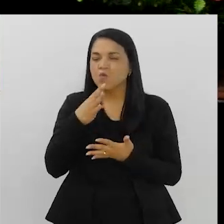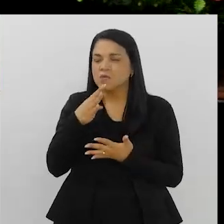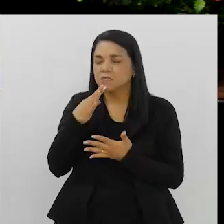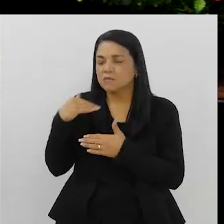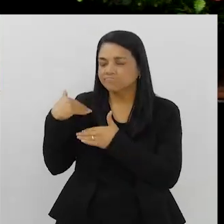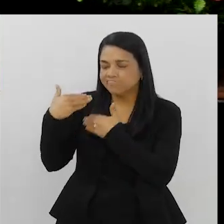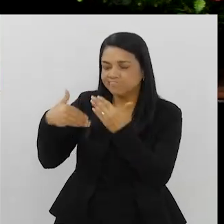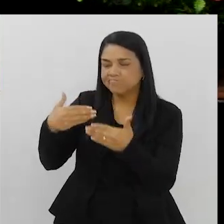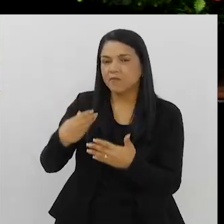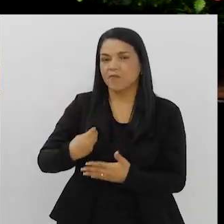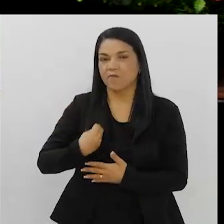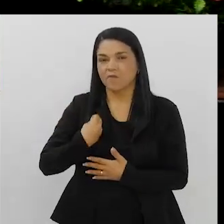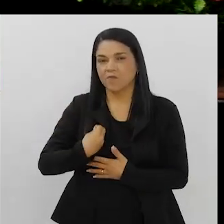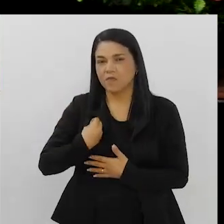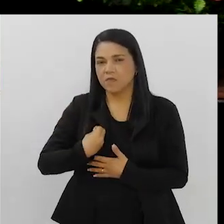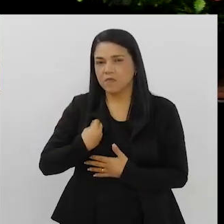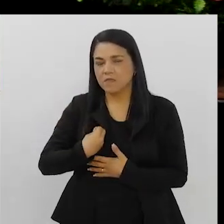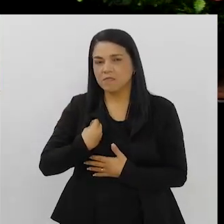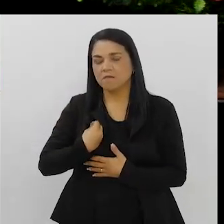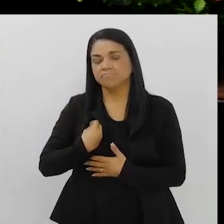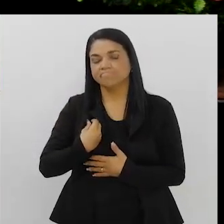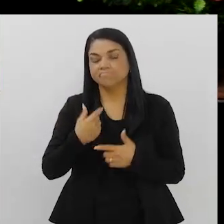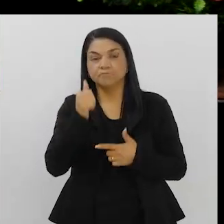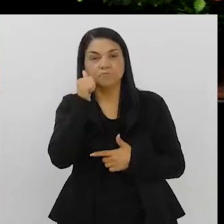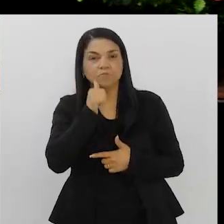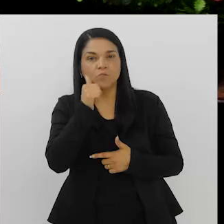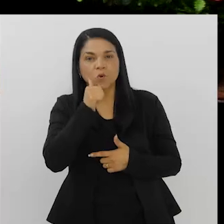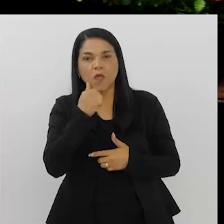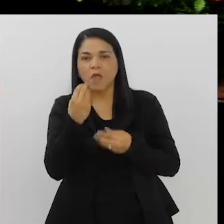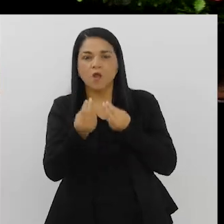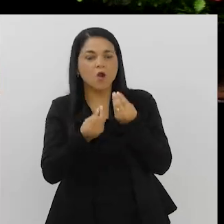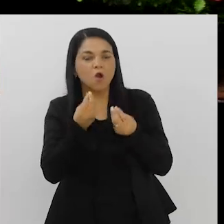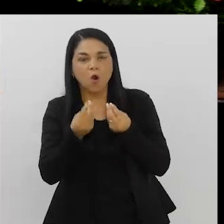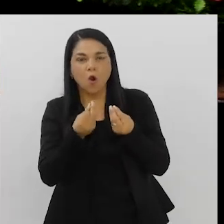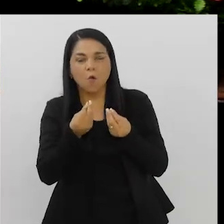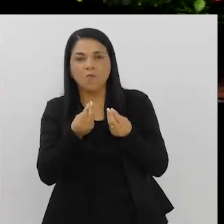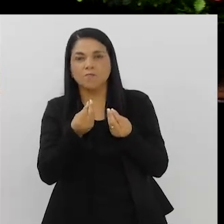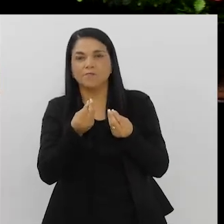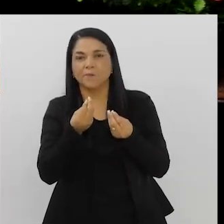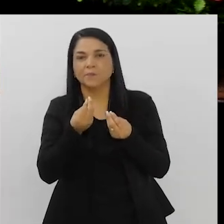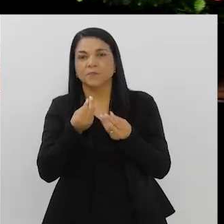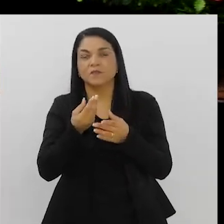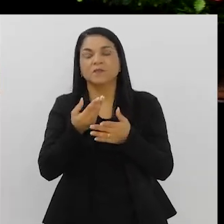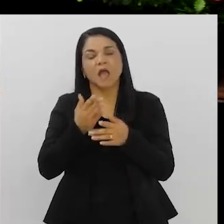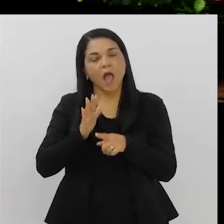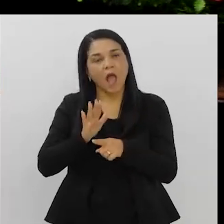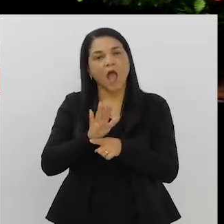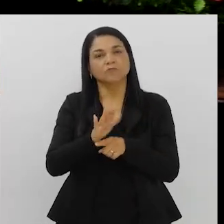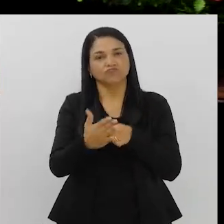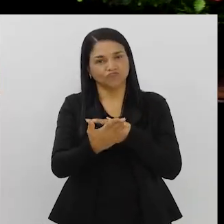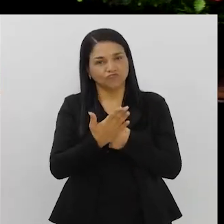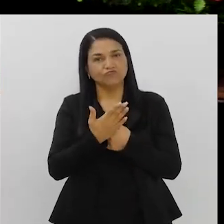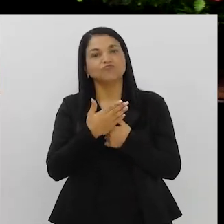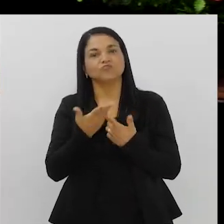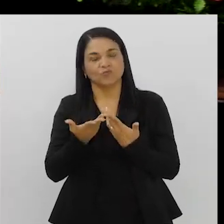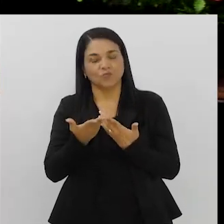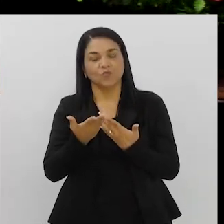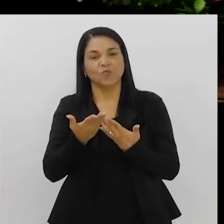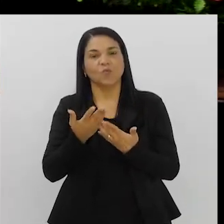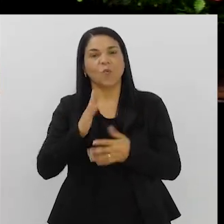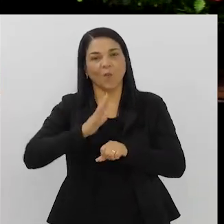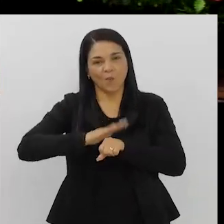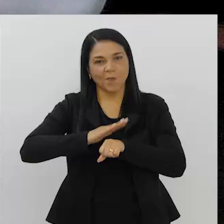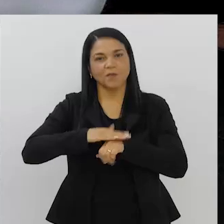o que fazia, né, com que aquelas mulheres chegassem até ali, até aquele momento, também contribuiu muito também nesse